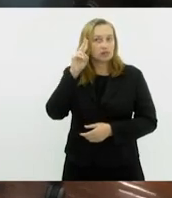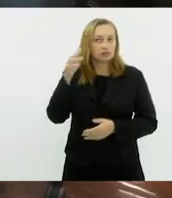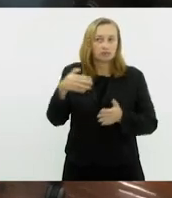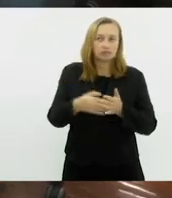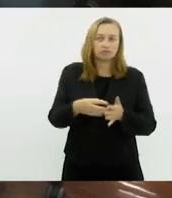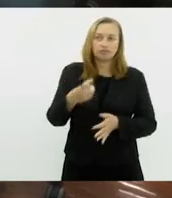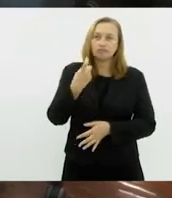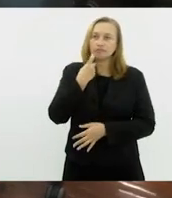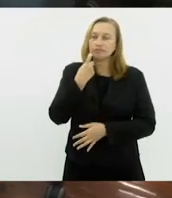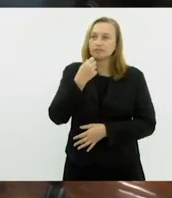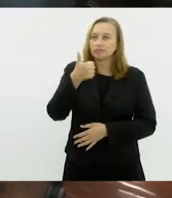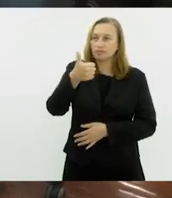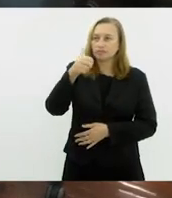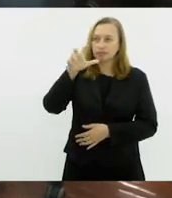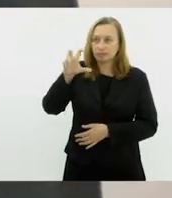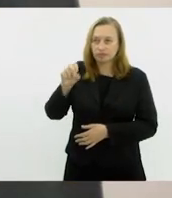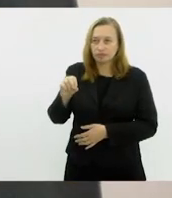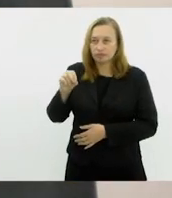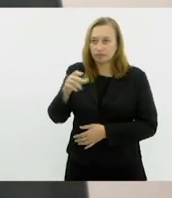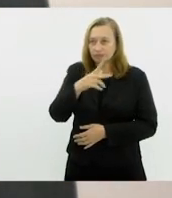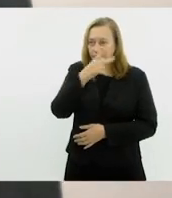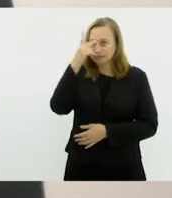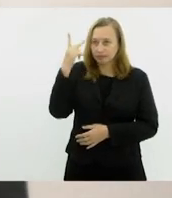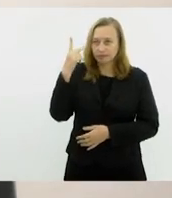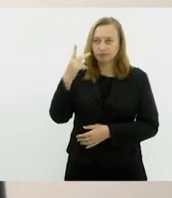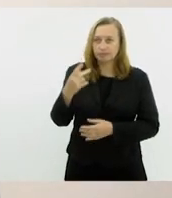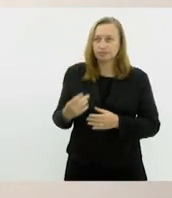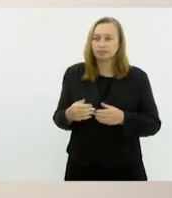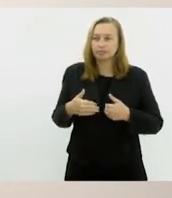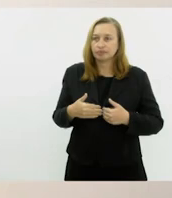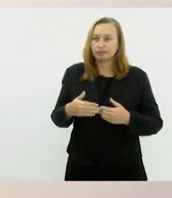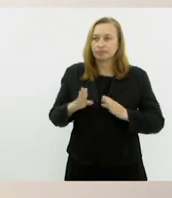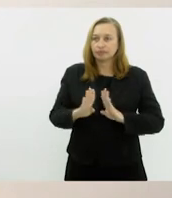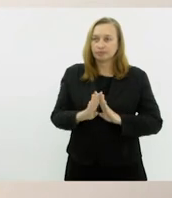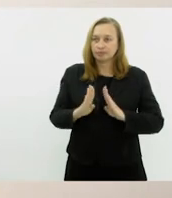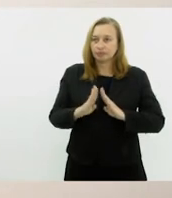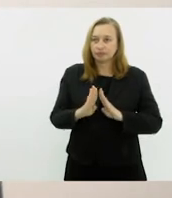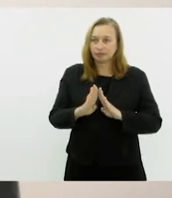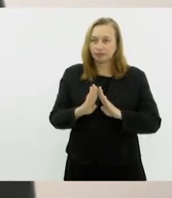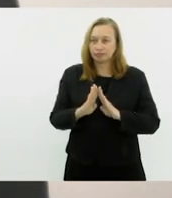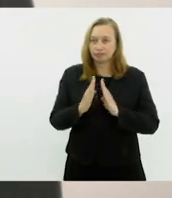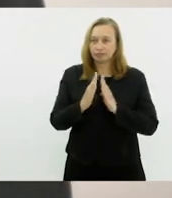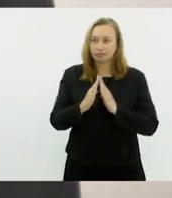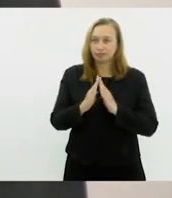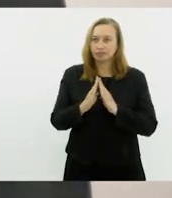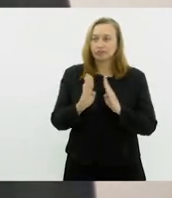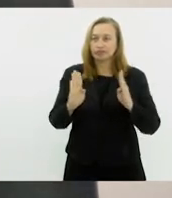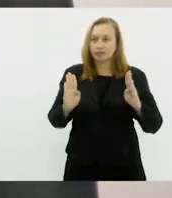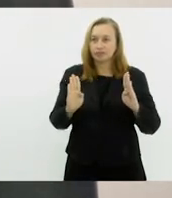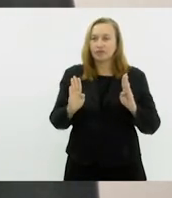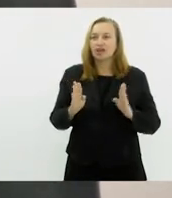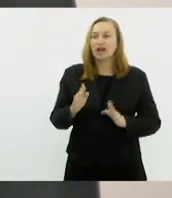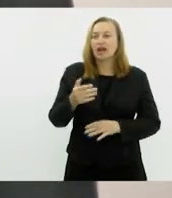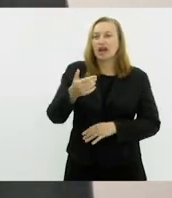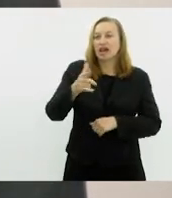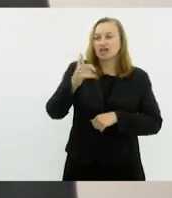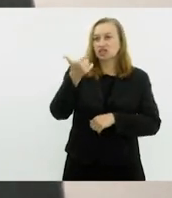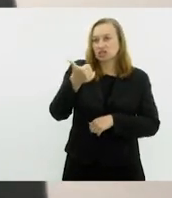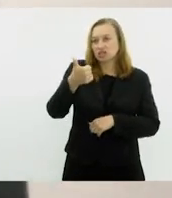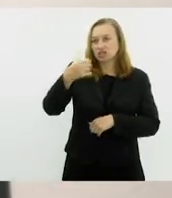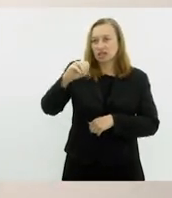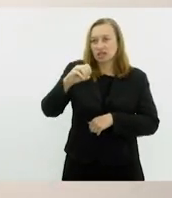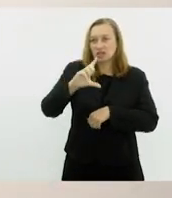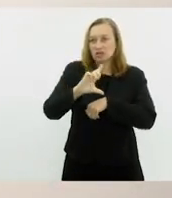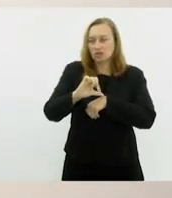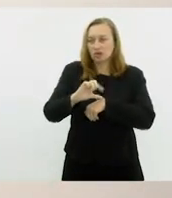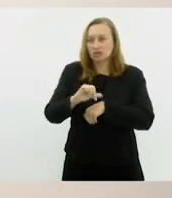150 pessoas abrimos a casa às 10 horas da manhã com com café da manhã almoço banho